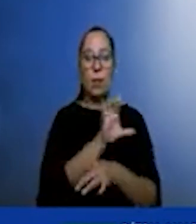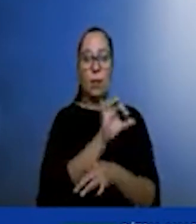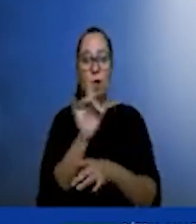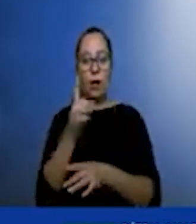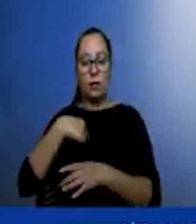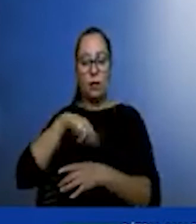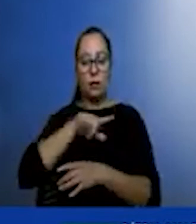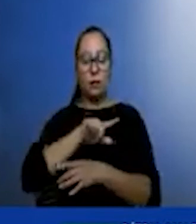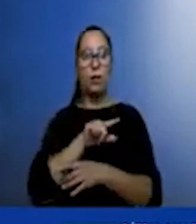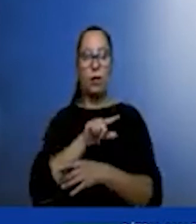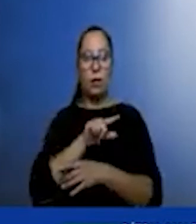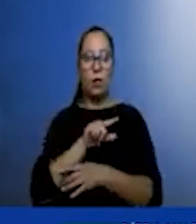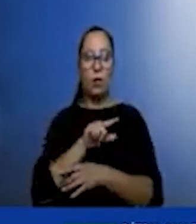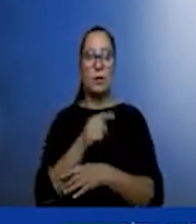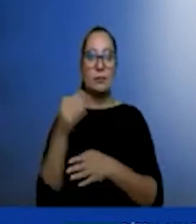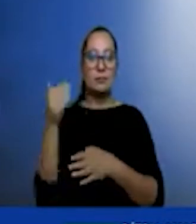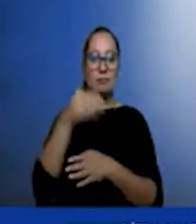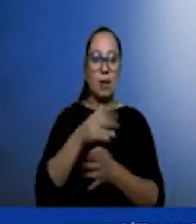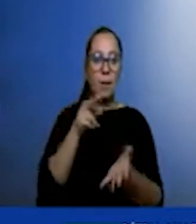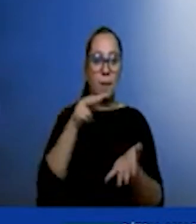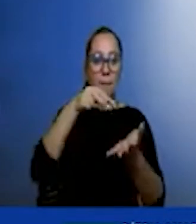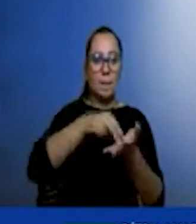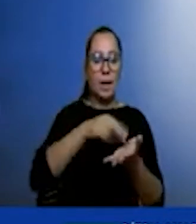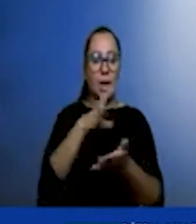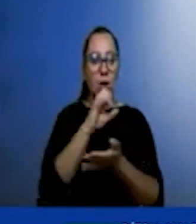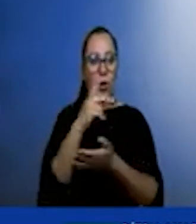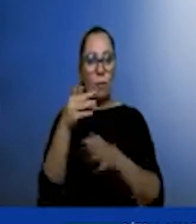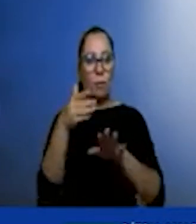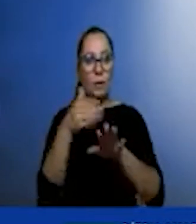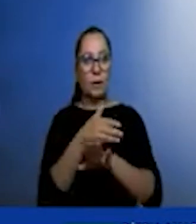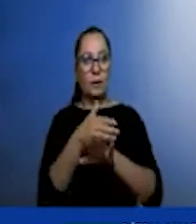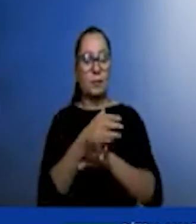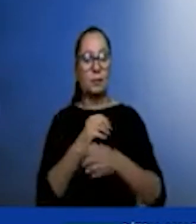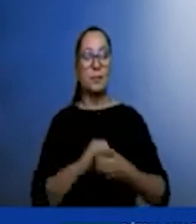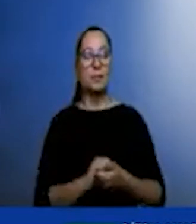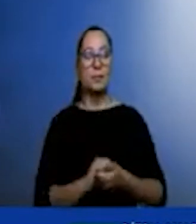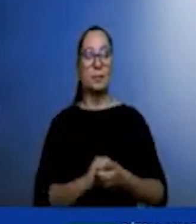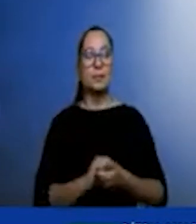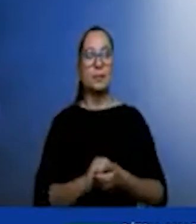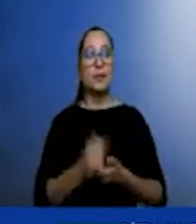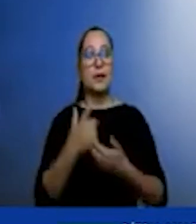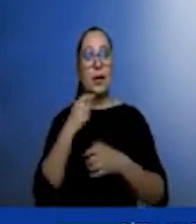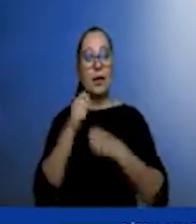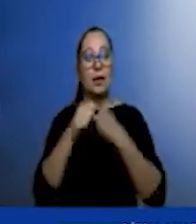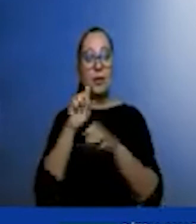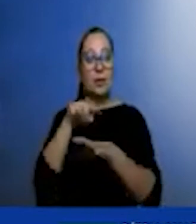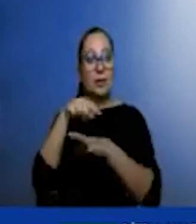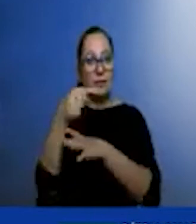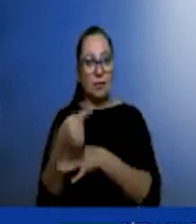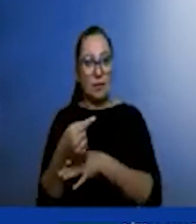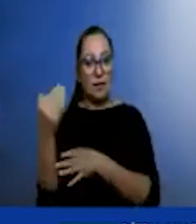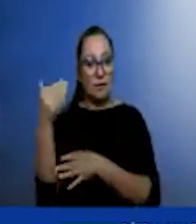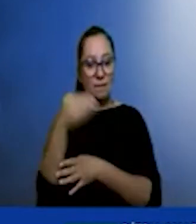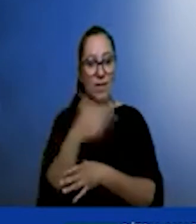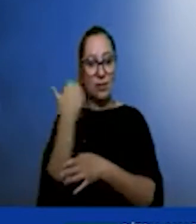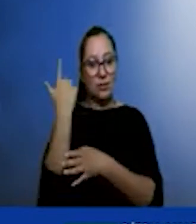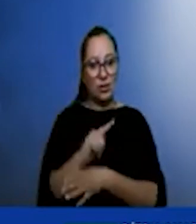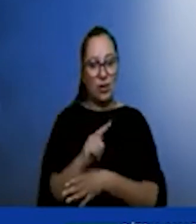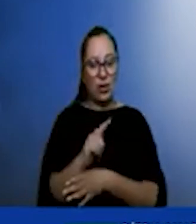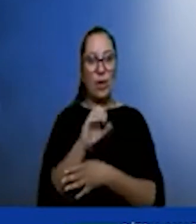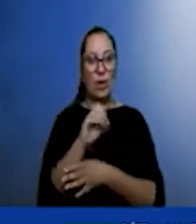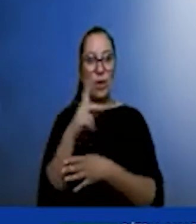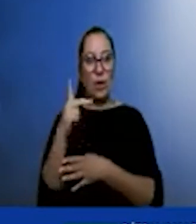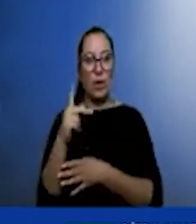no avião aqui para vir para a COP, eu adoraria que no ano que vem, quando a gente vier para cá de novo, a